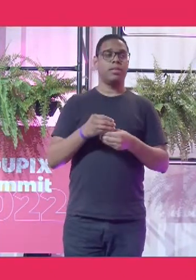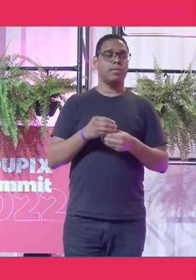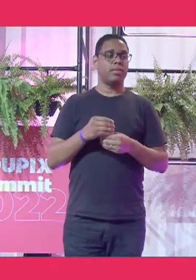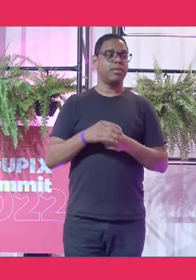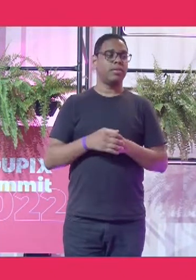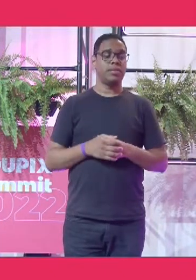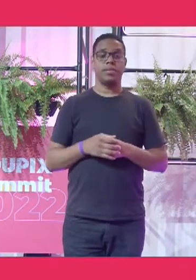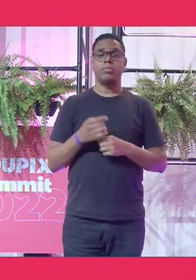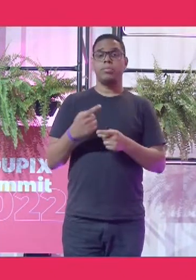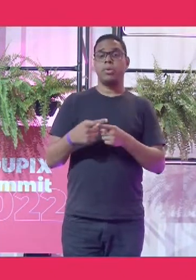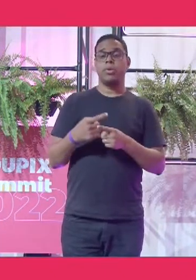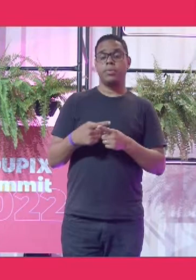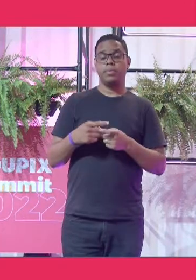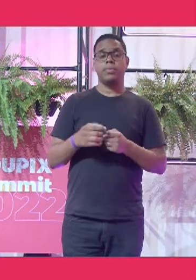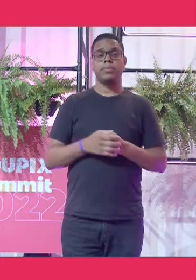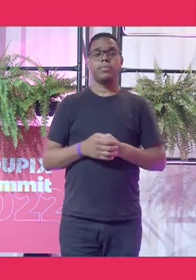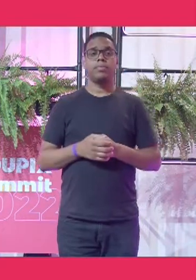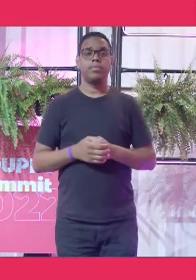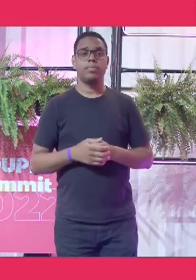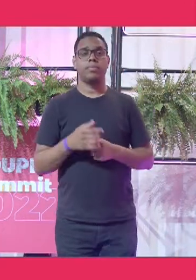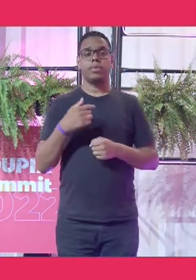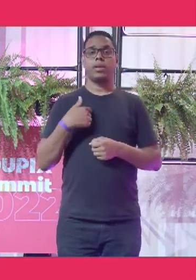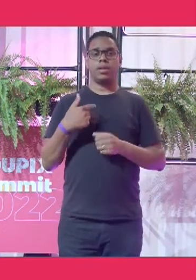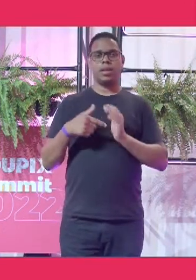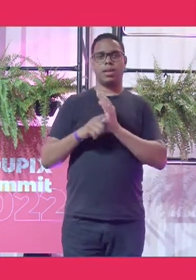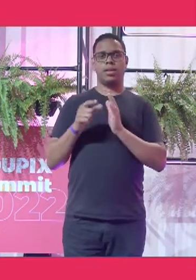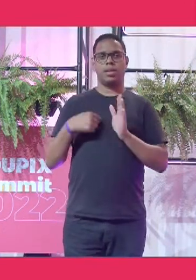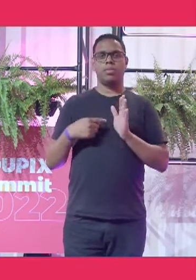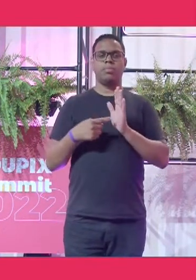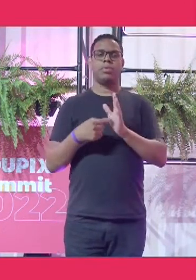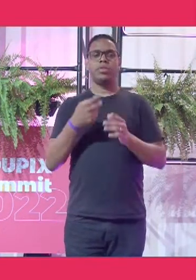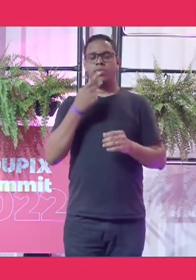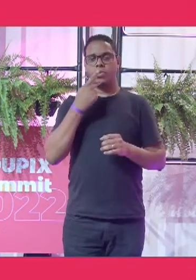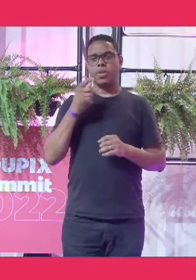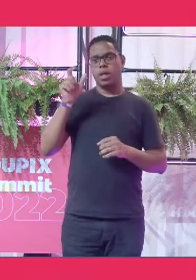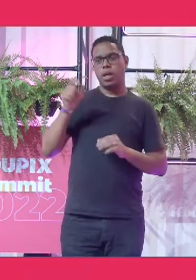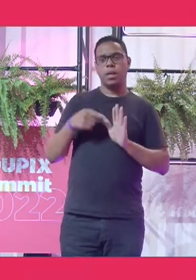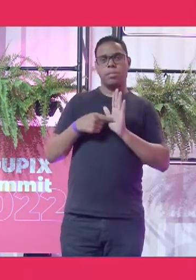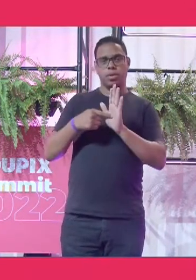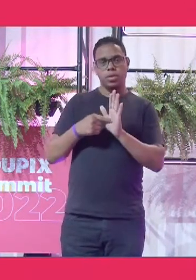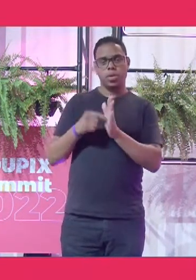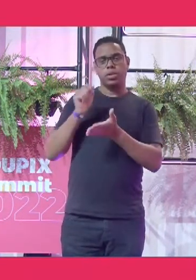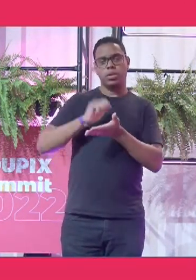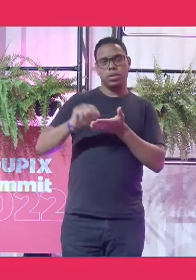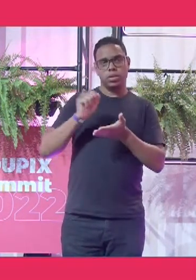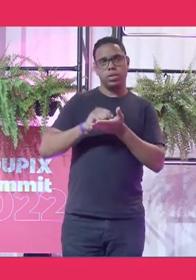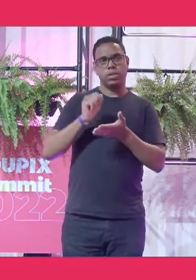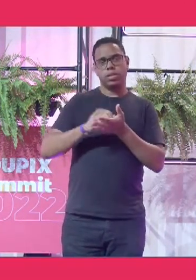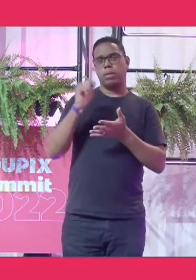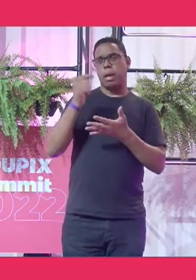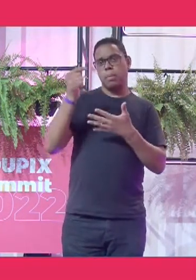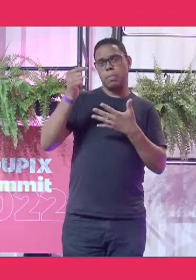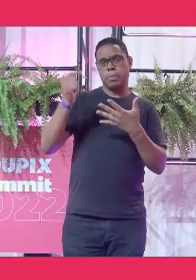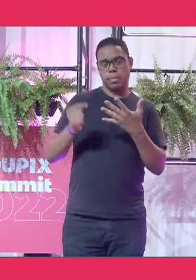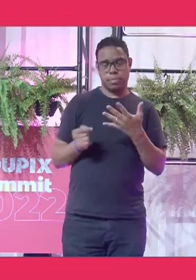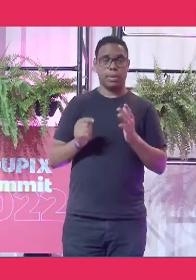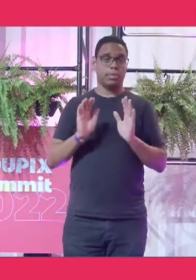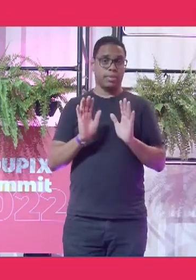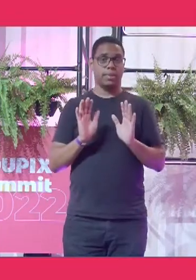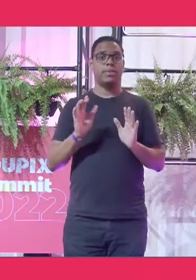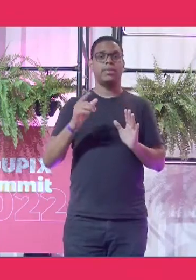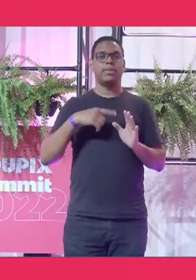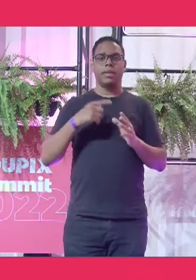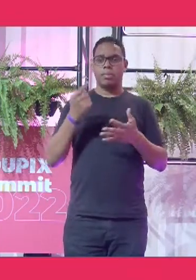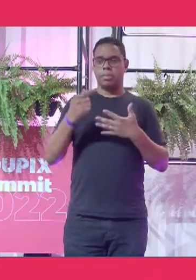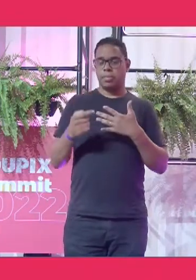favor. Porque, na hora que você estava me apresentando, você falou, ele é apresentador, ele é escritor, ele é isso, ele é aquilo, e mais um bocado de